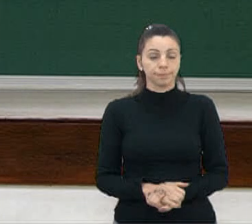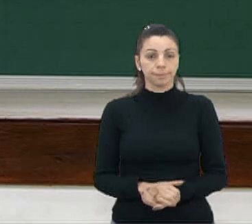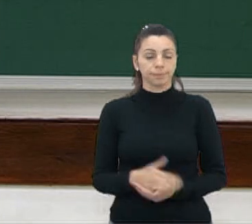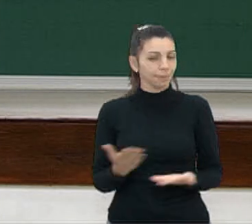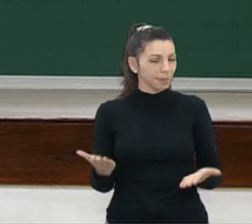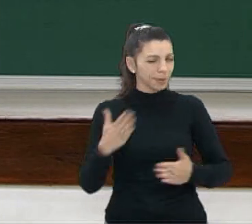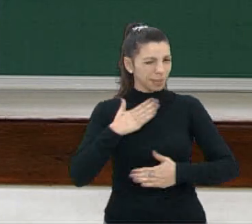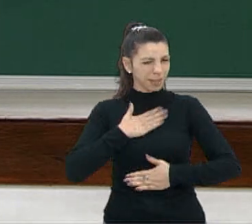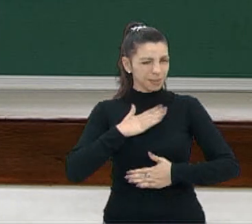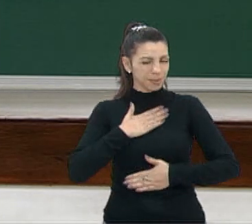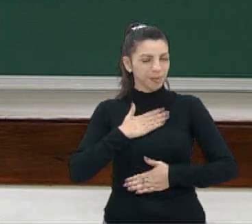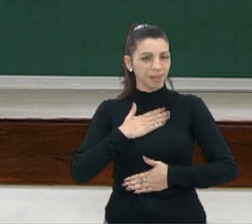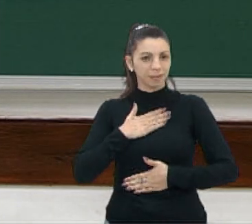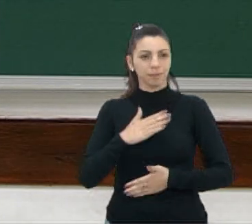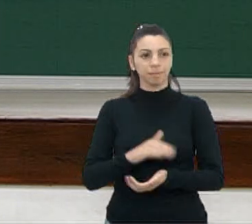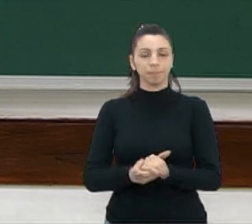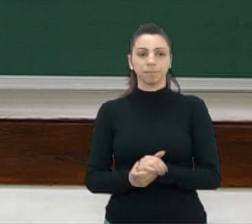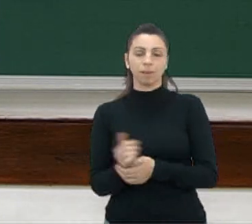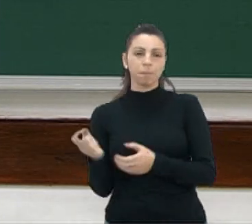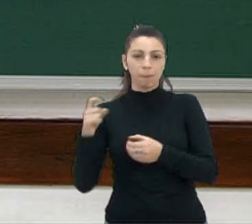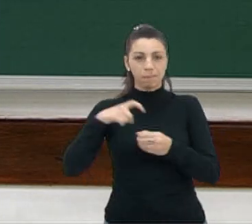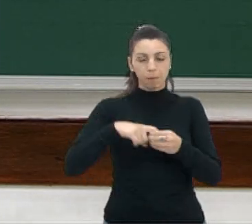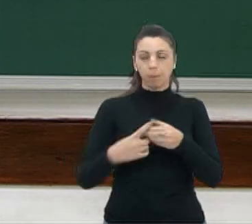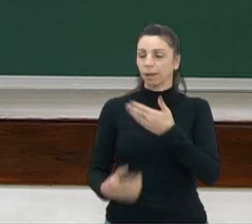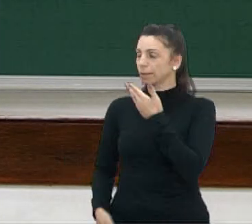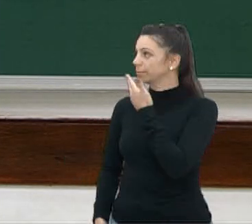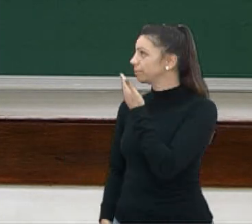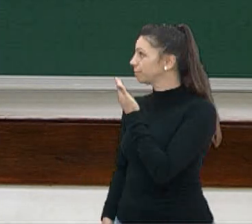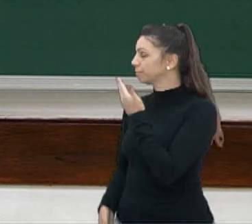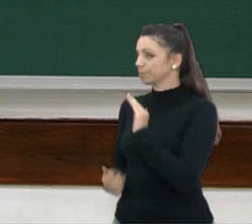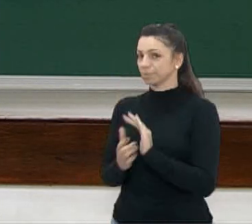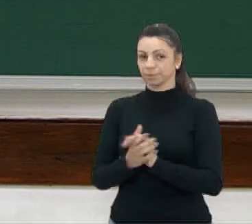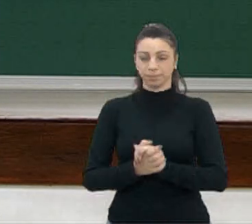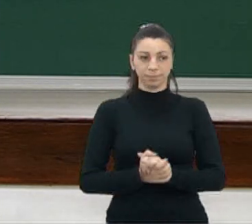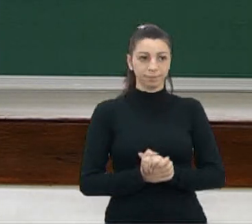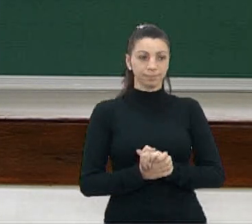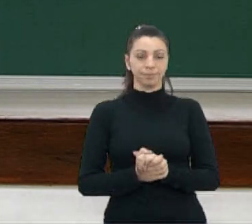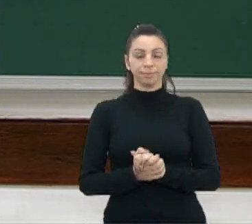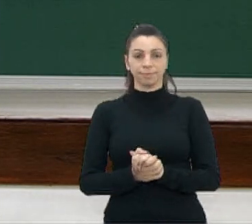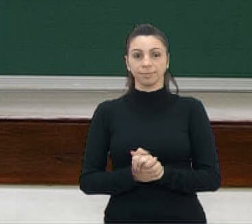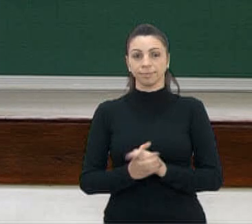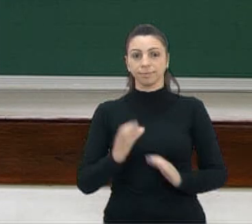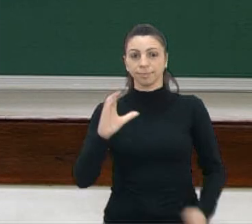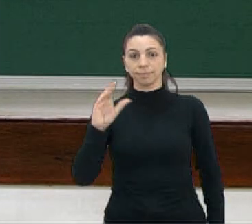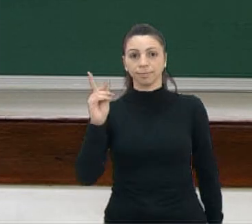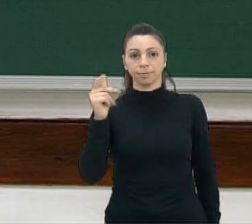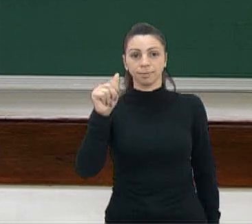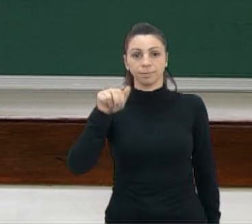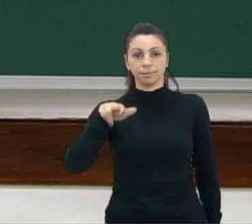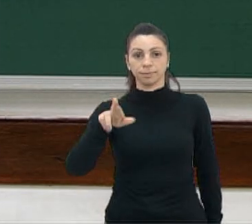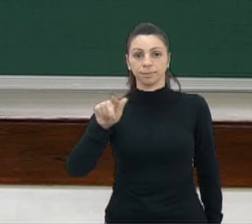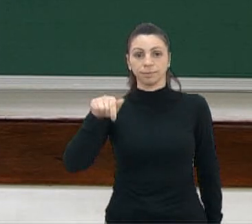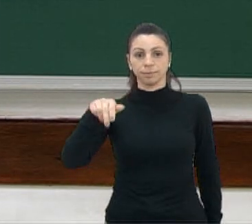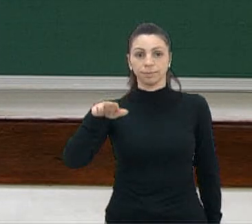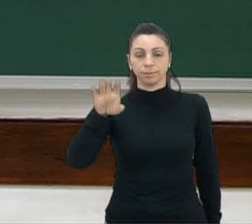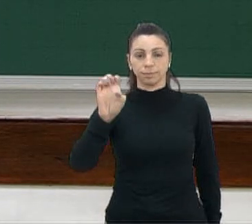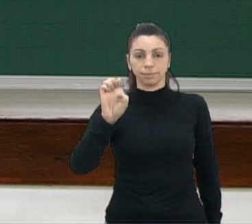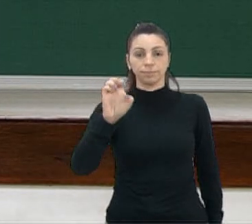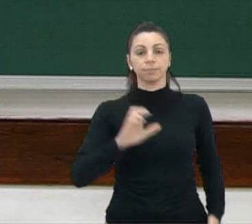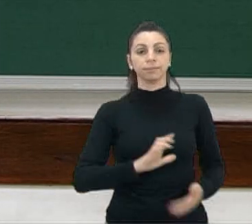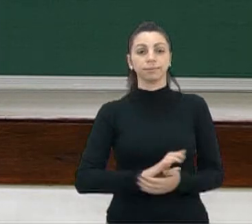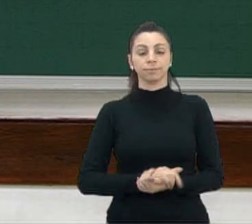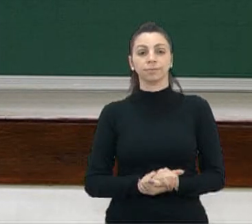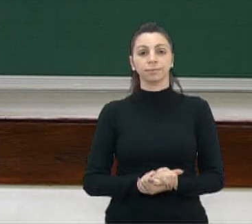Então, tranquilo? Vou voltar aqui para nós comentarmos. Veja, a charge, né, tem só esse quadro aí,